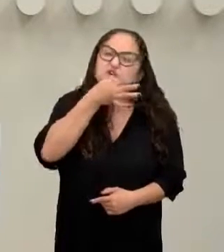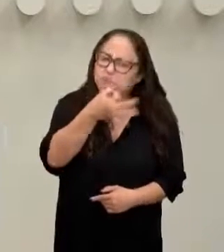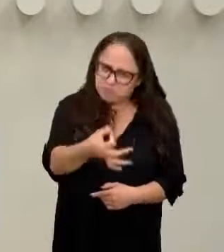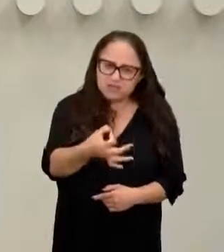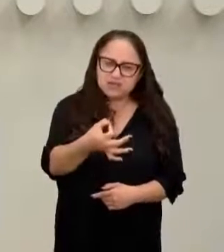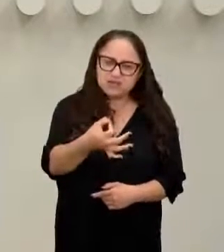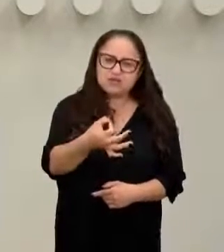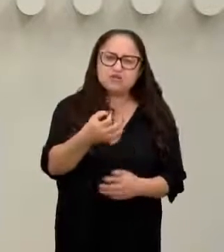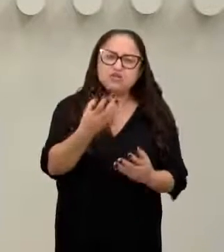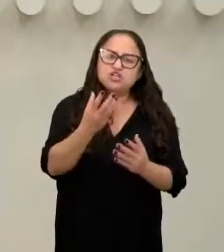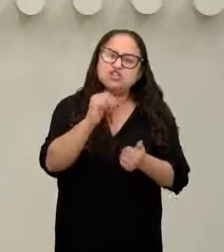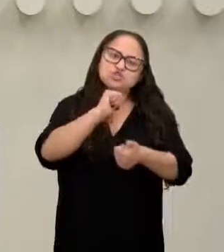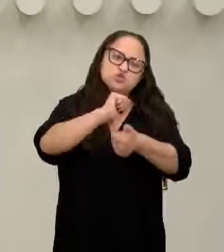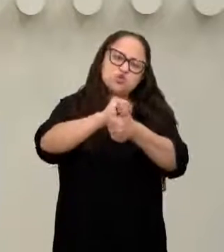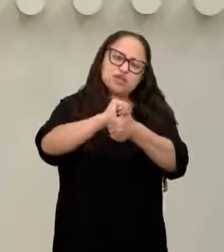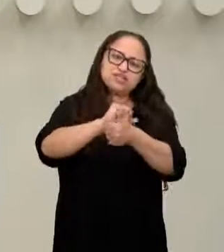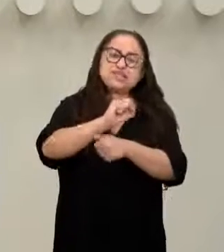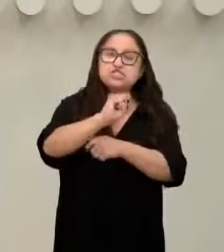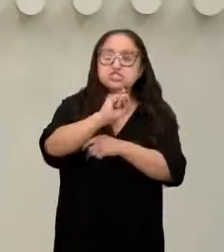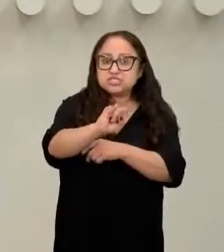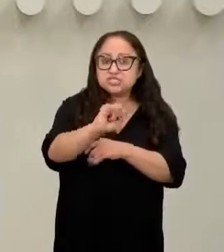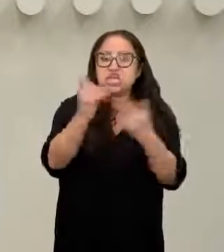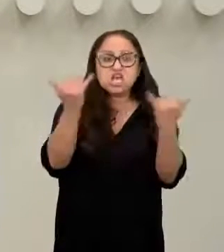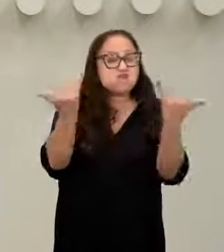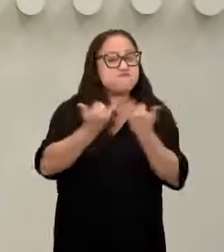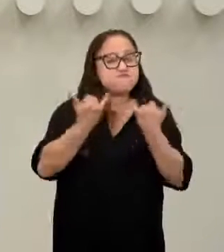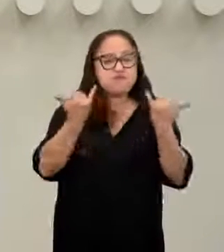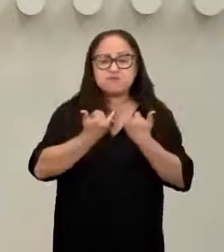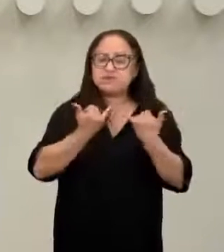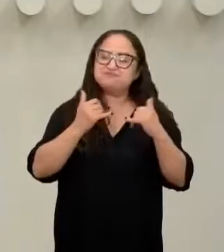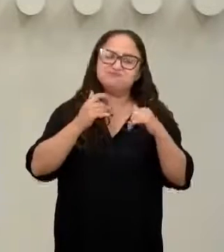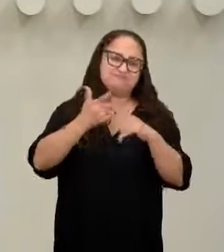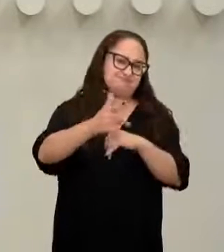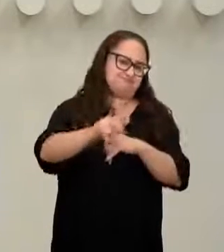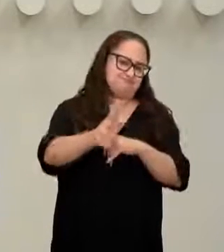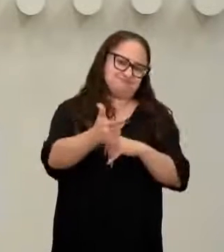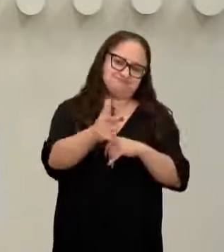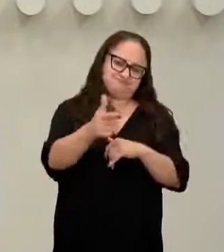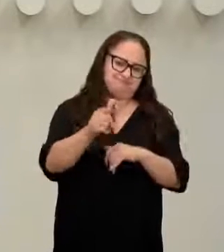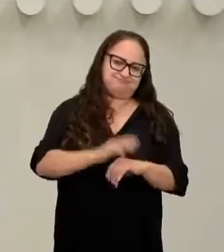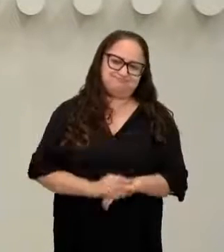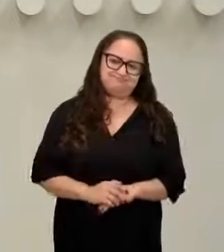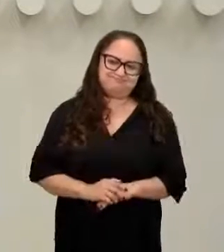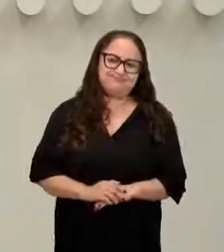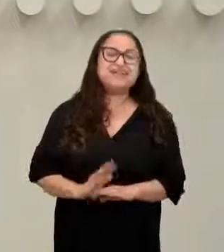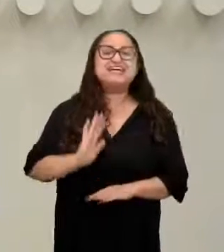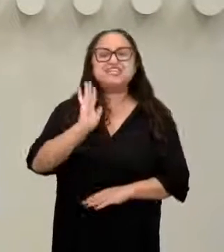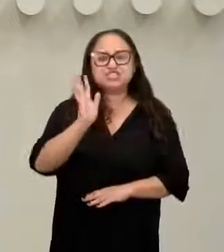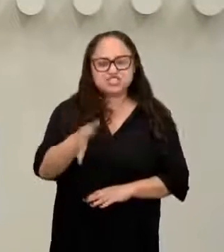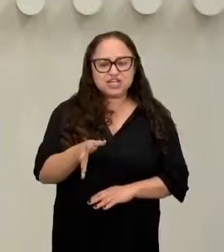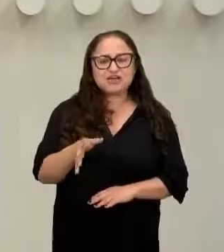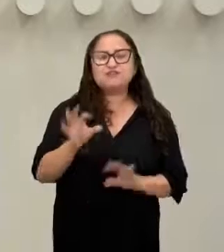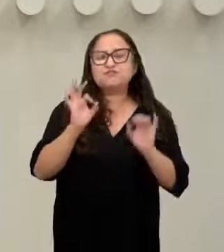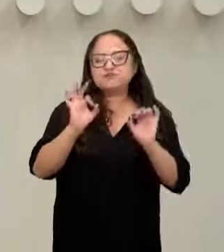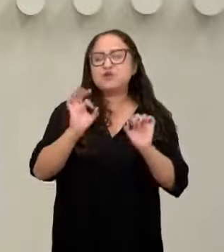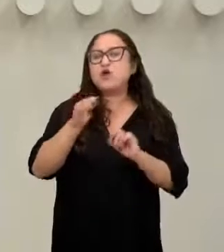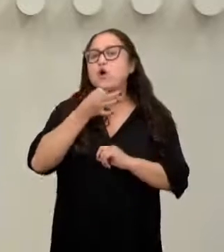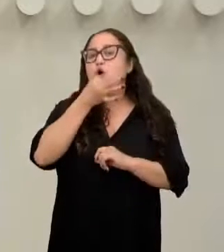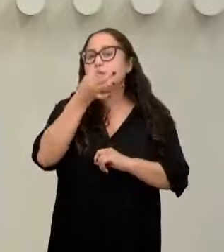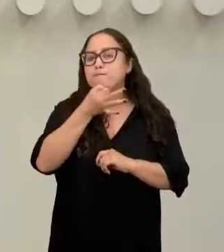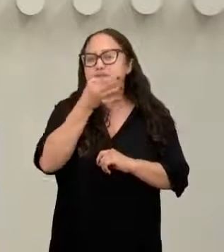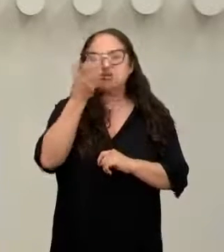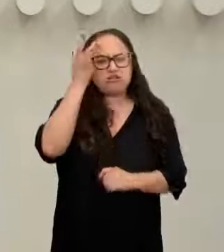de qualidade se você não se informar. Eu já falei aqui em outra aula que opinião é a coisa